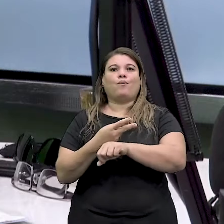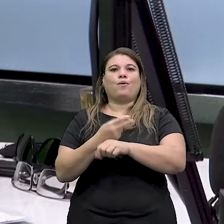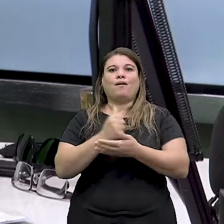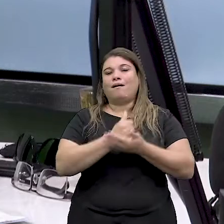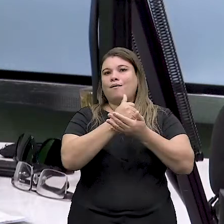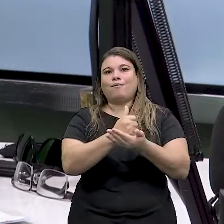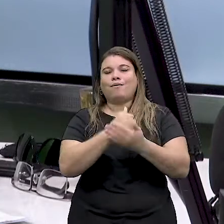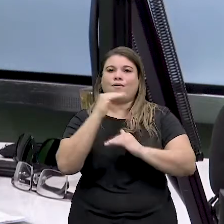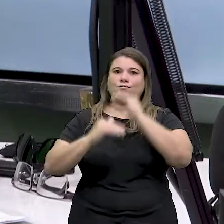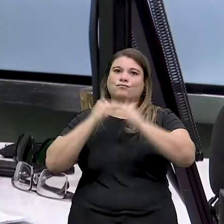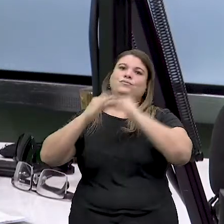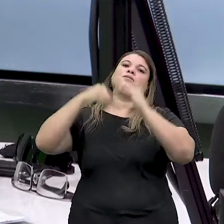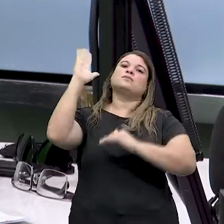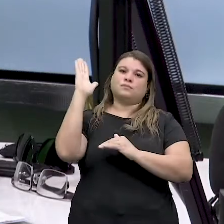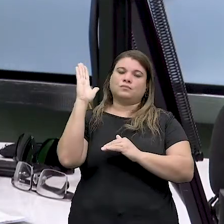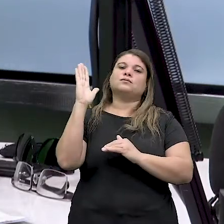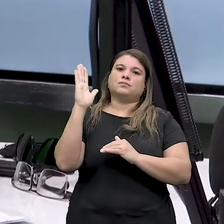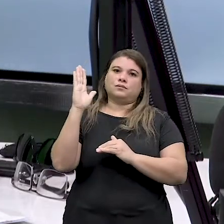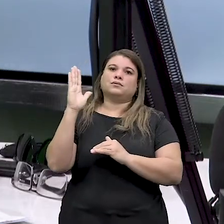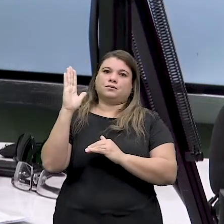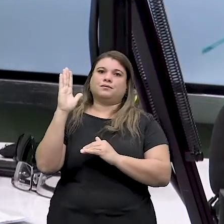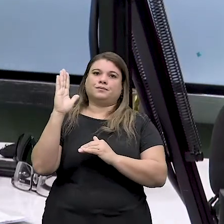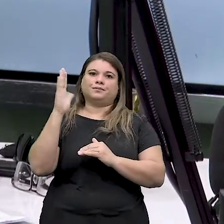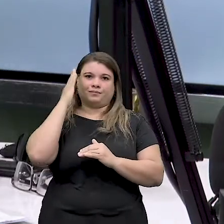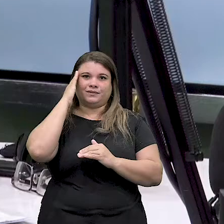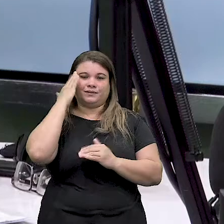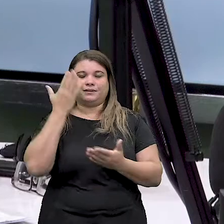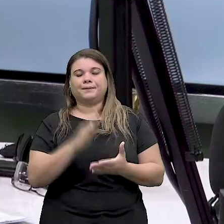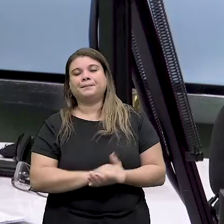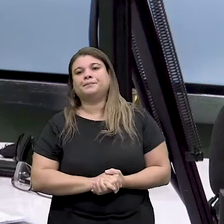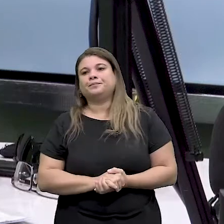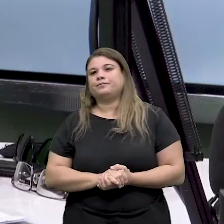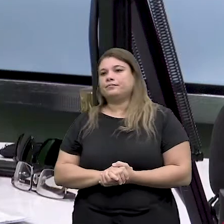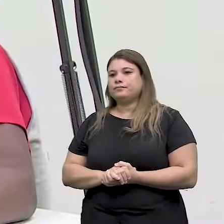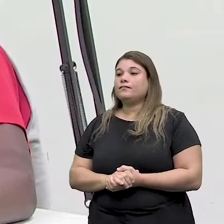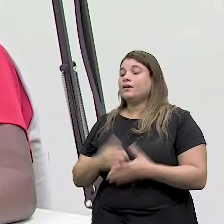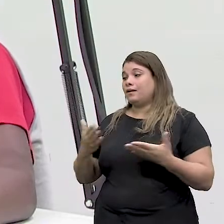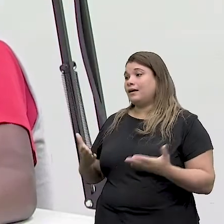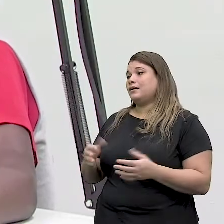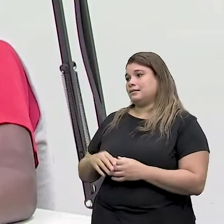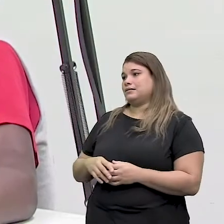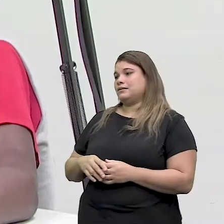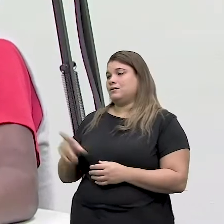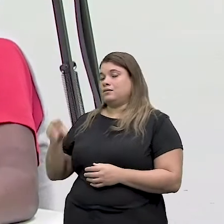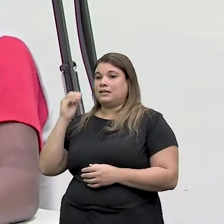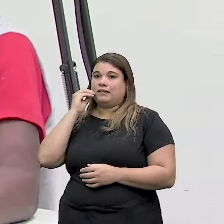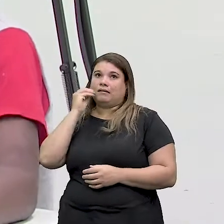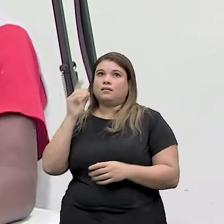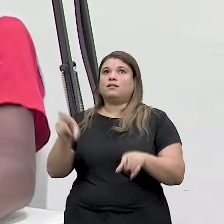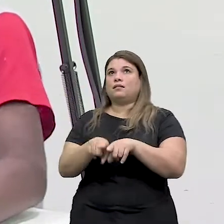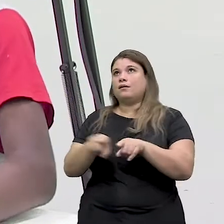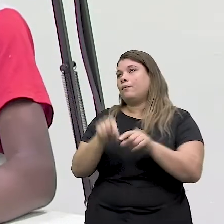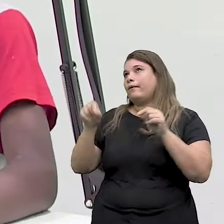contribuir, do desenvolvimento, estamos à disposição. Tentando levar a educação para uma educação